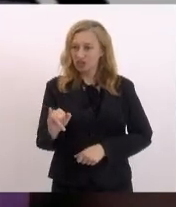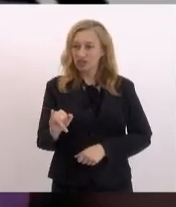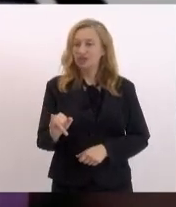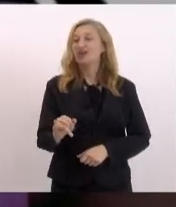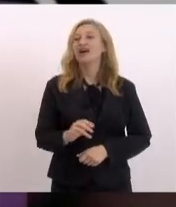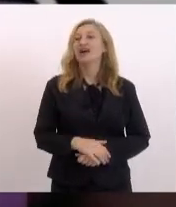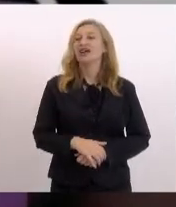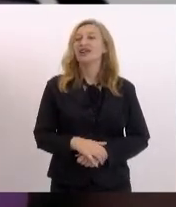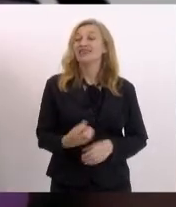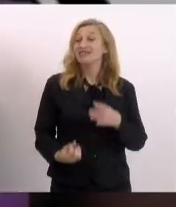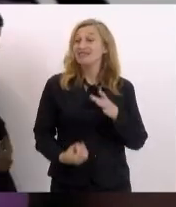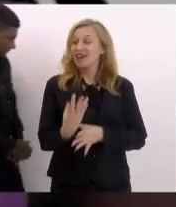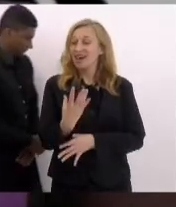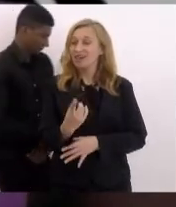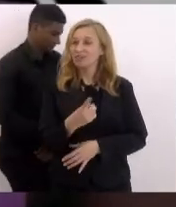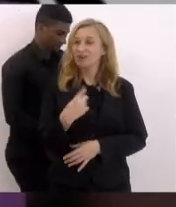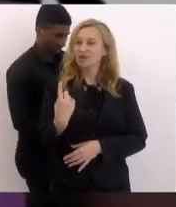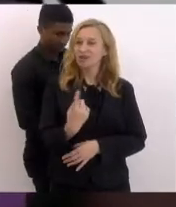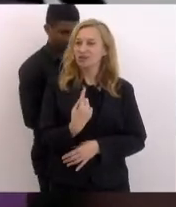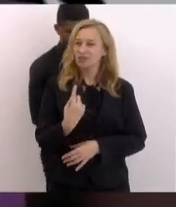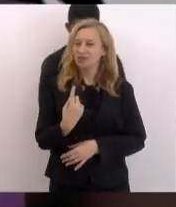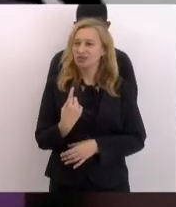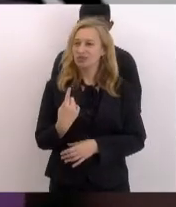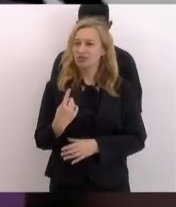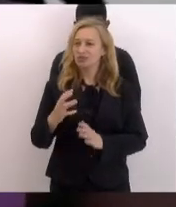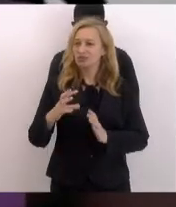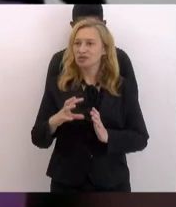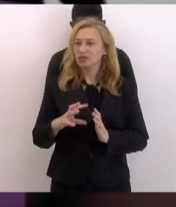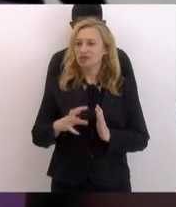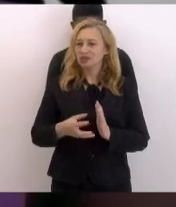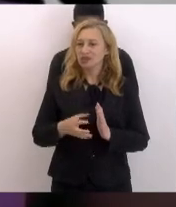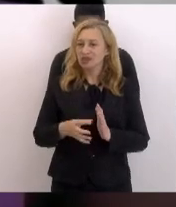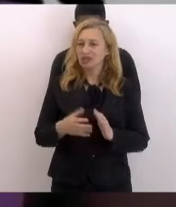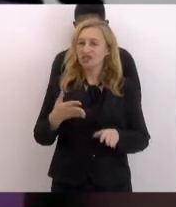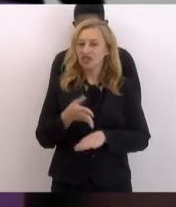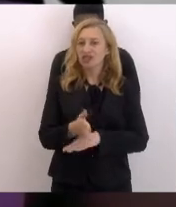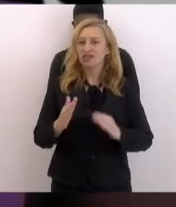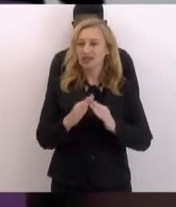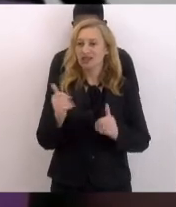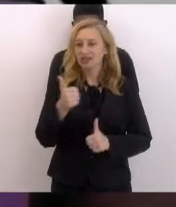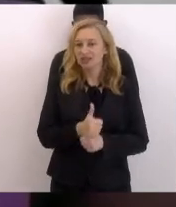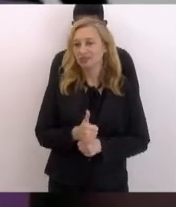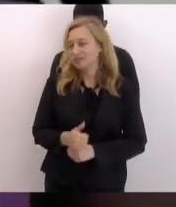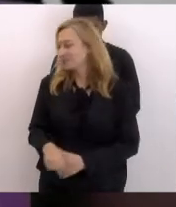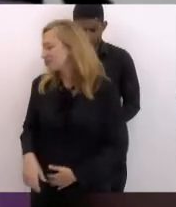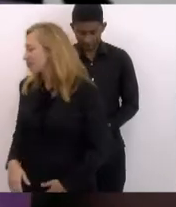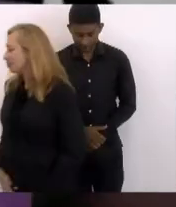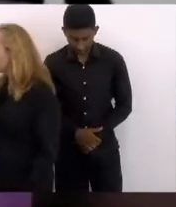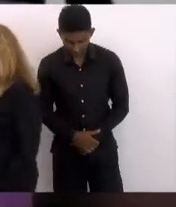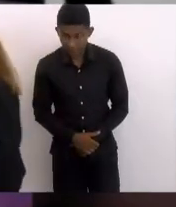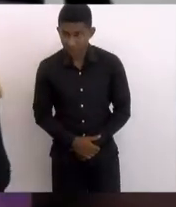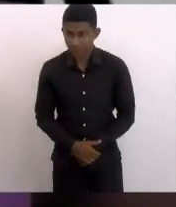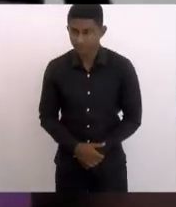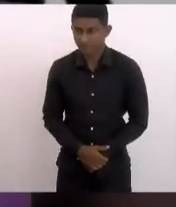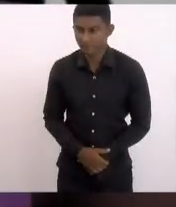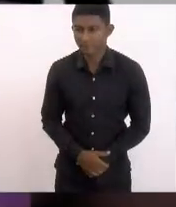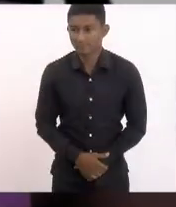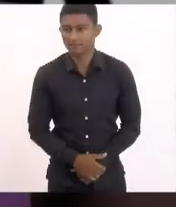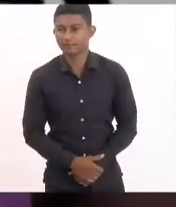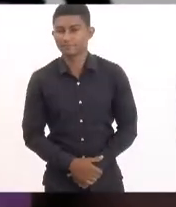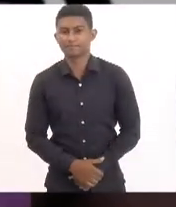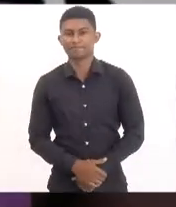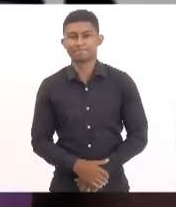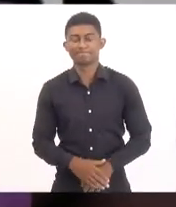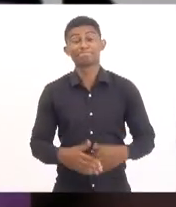também criado pela nossa mandata assim que chegamos a essa casa, para a